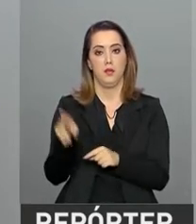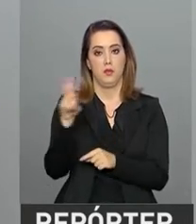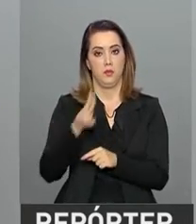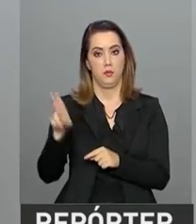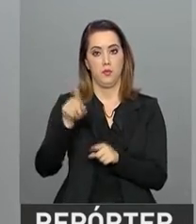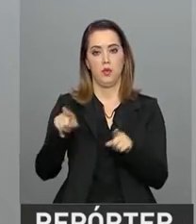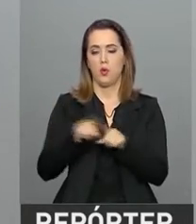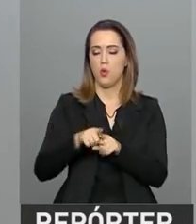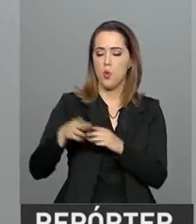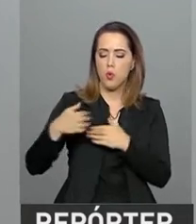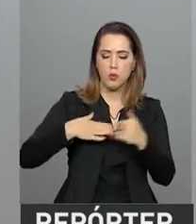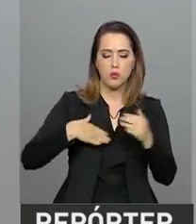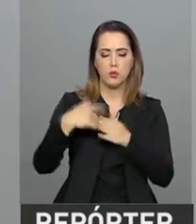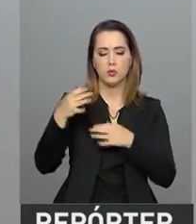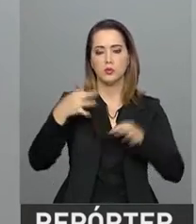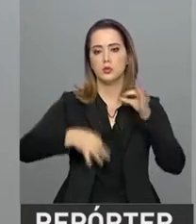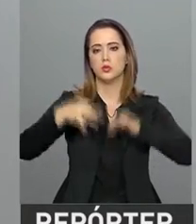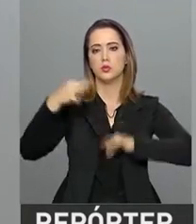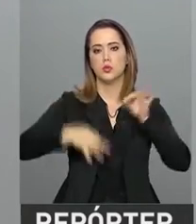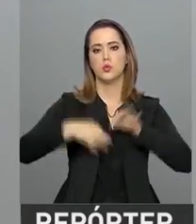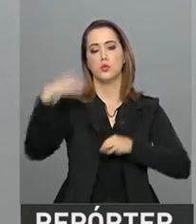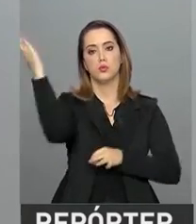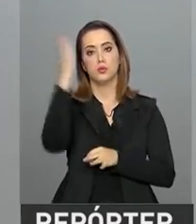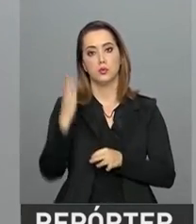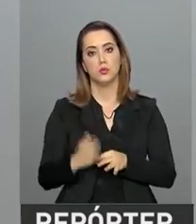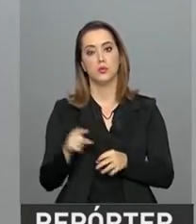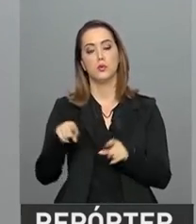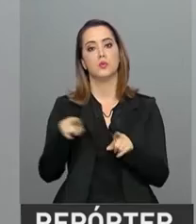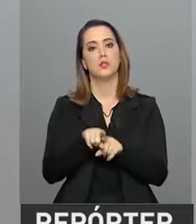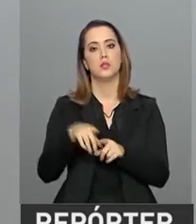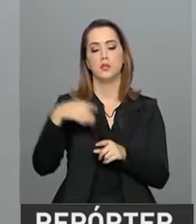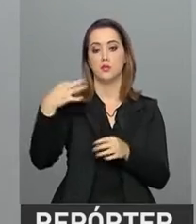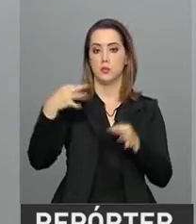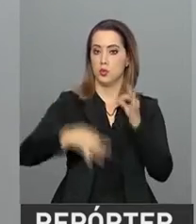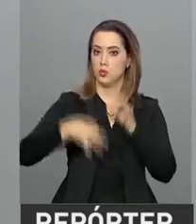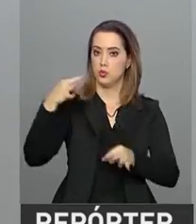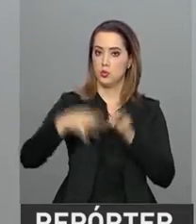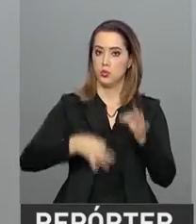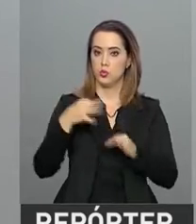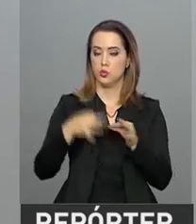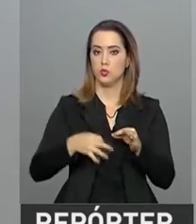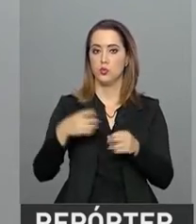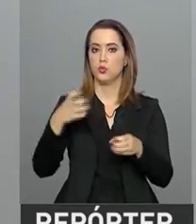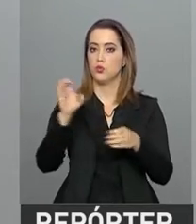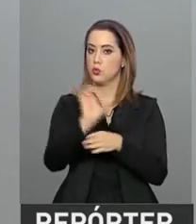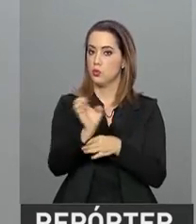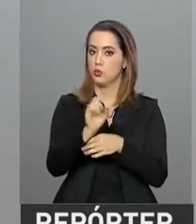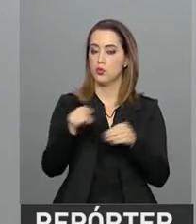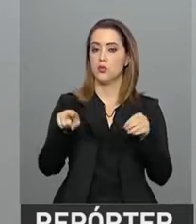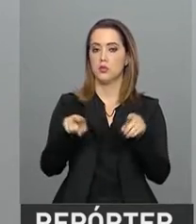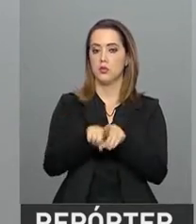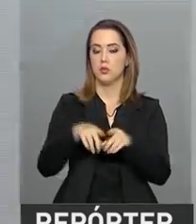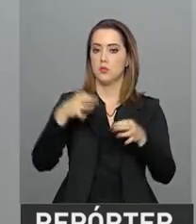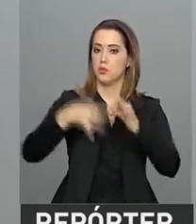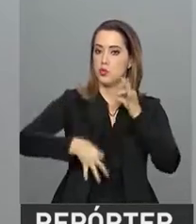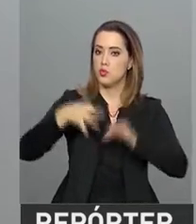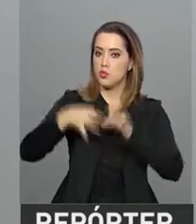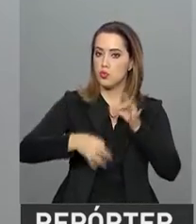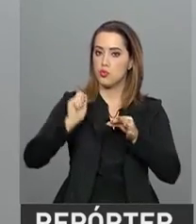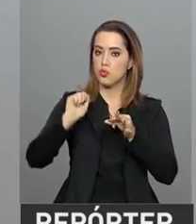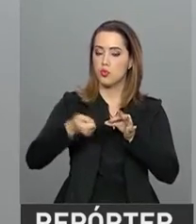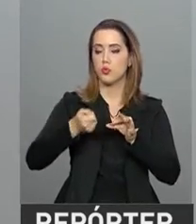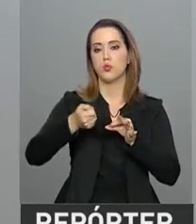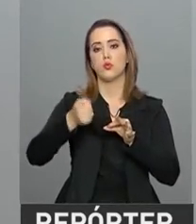sobretudo os juízes estaduais e os juízes federais que lidam com esse assunto, para subsidiá-los